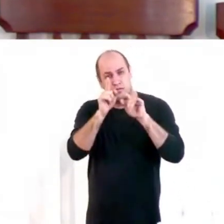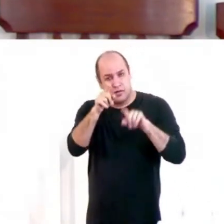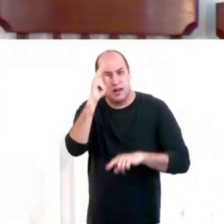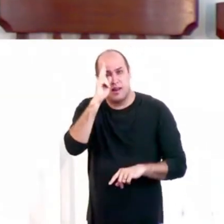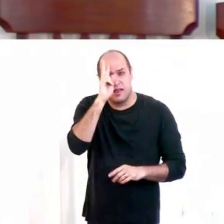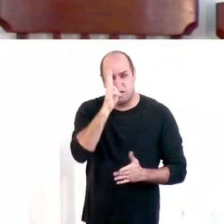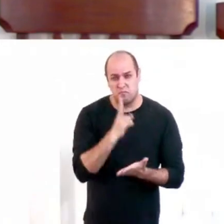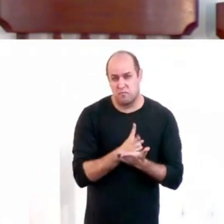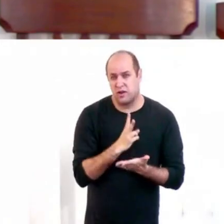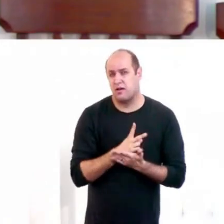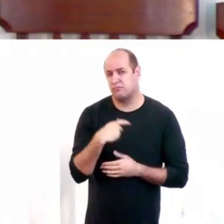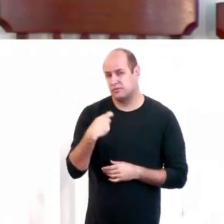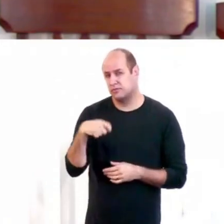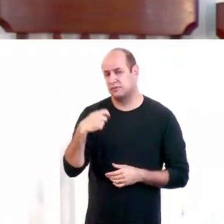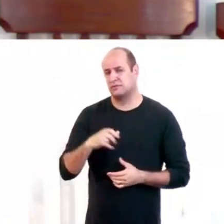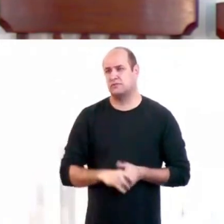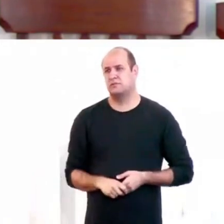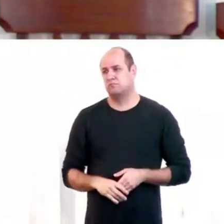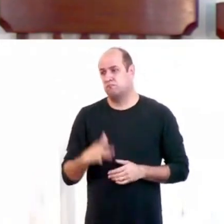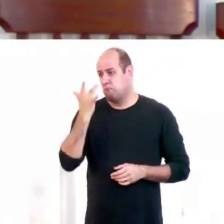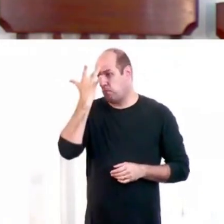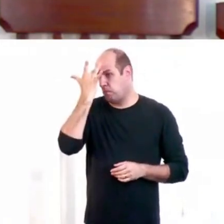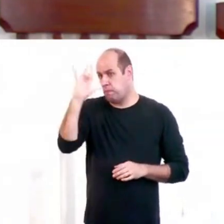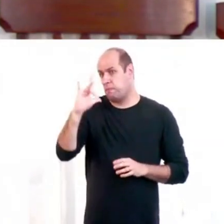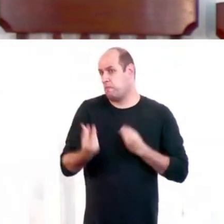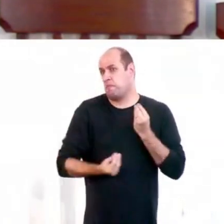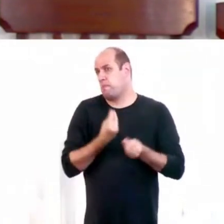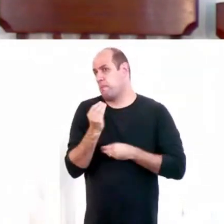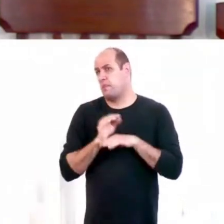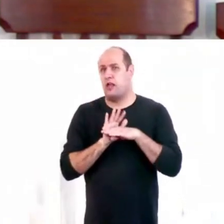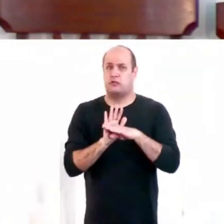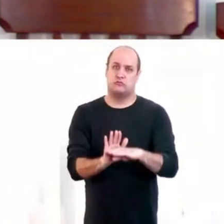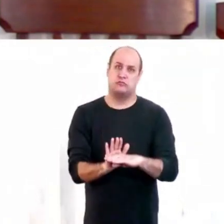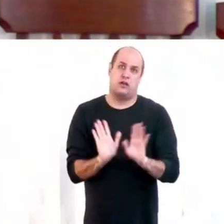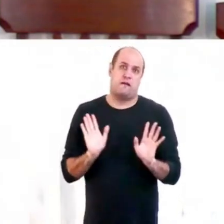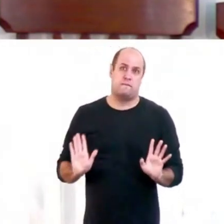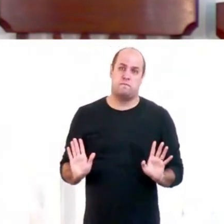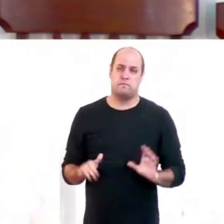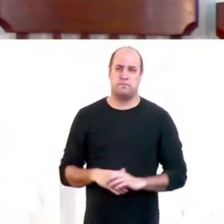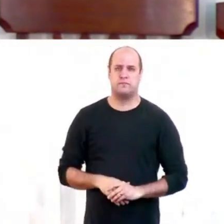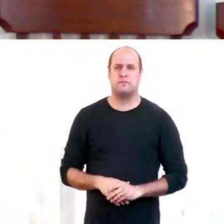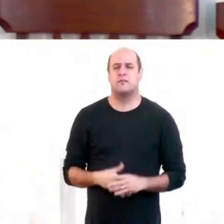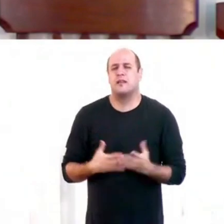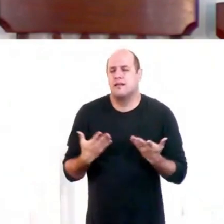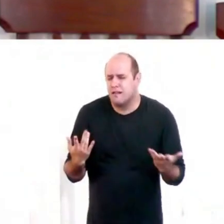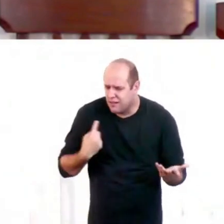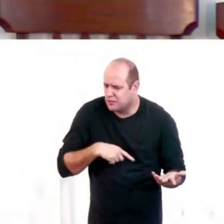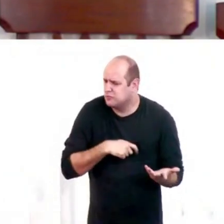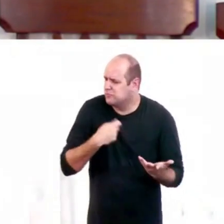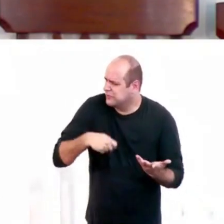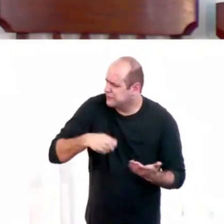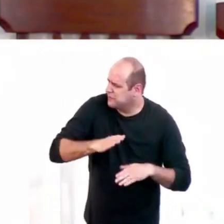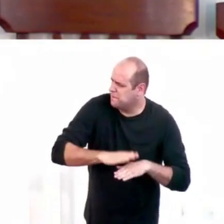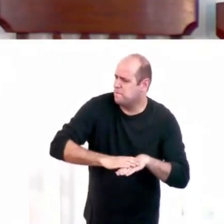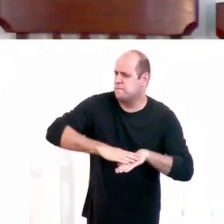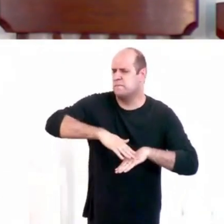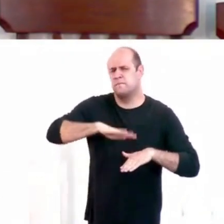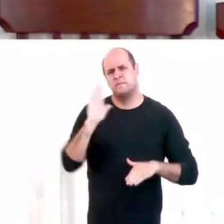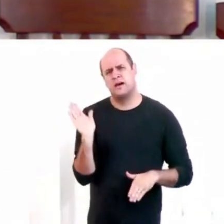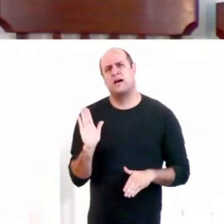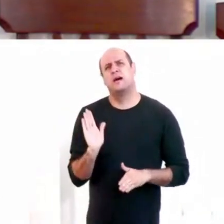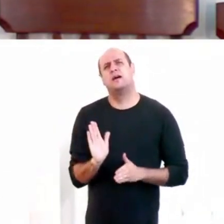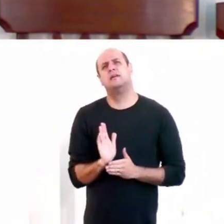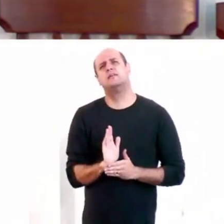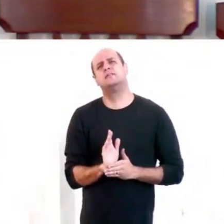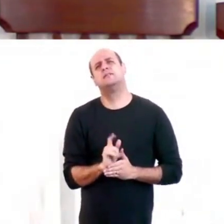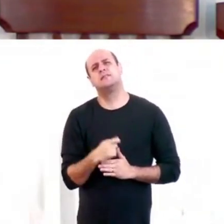disso. Não sei como eu posso ajudar, meus irmãos, o que mais nós precisamos, eu e minha esposa temos isso muito